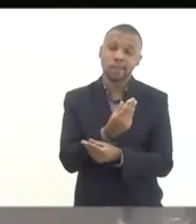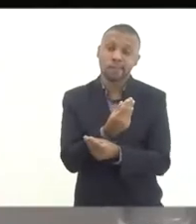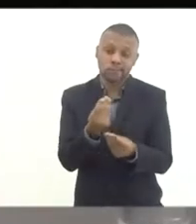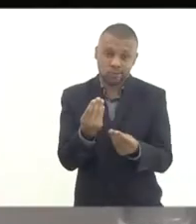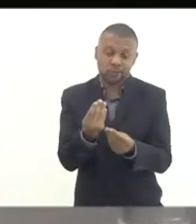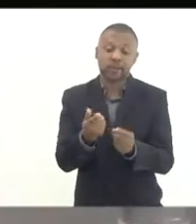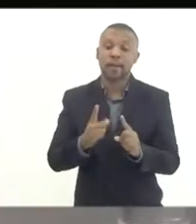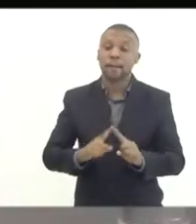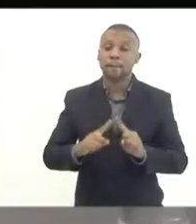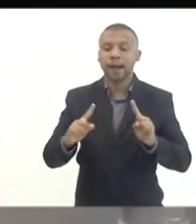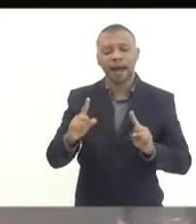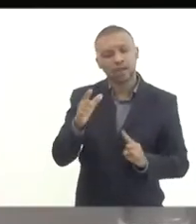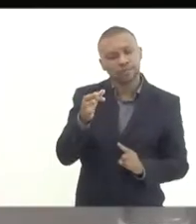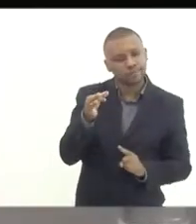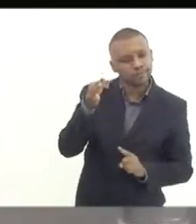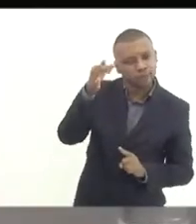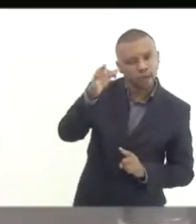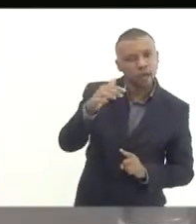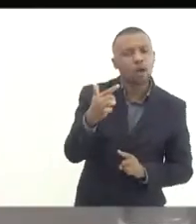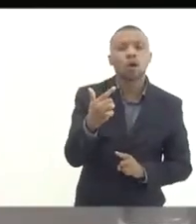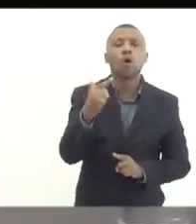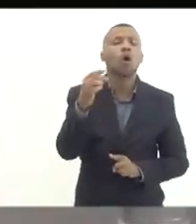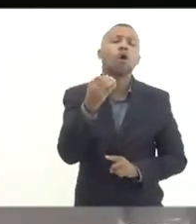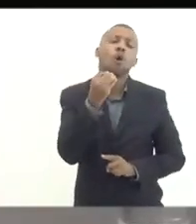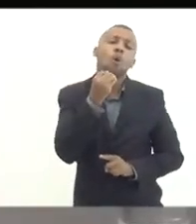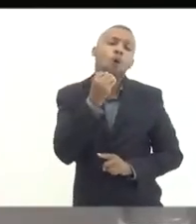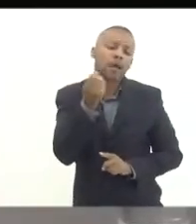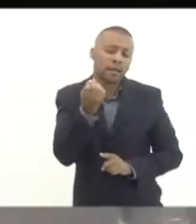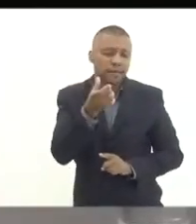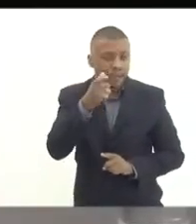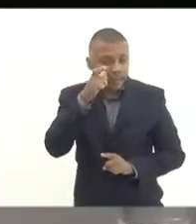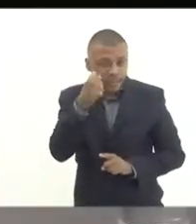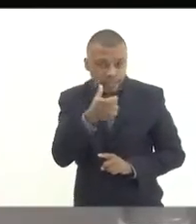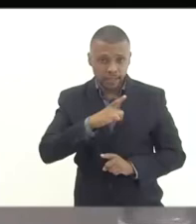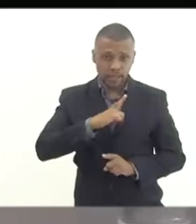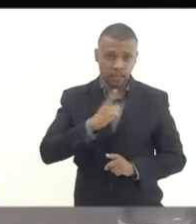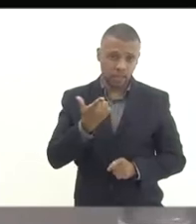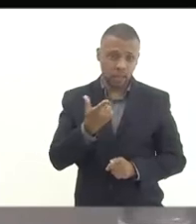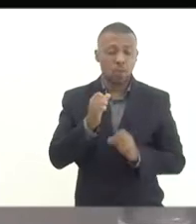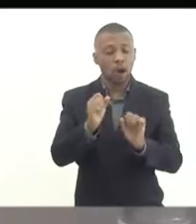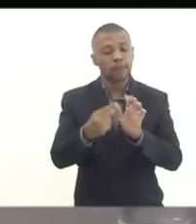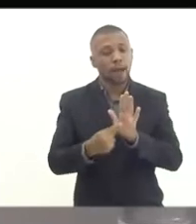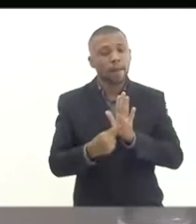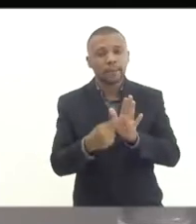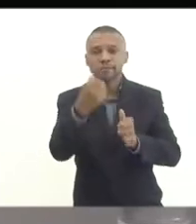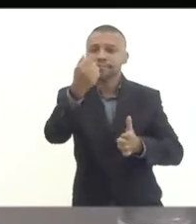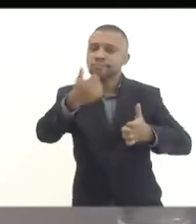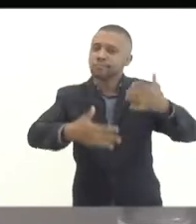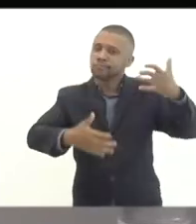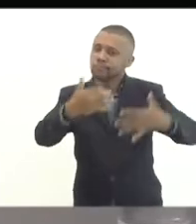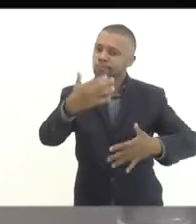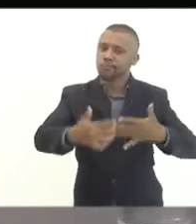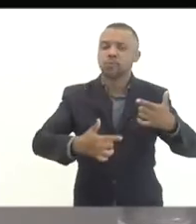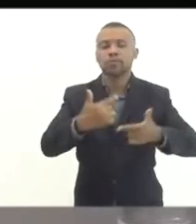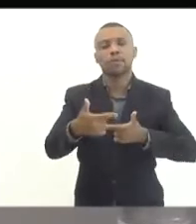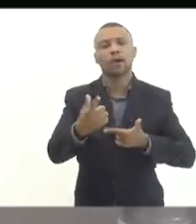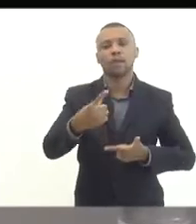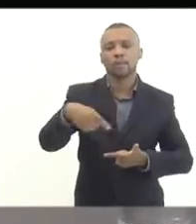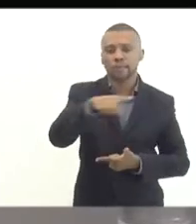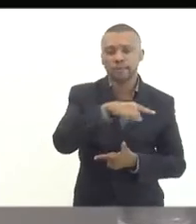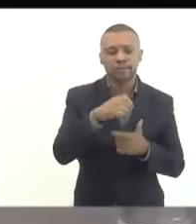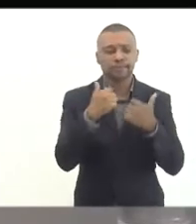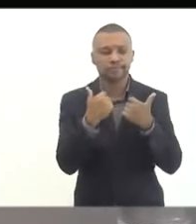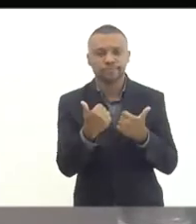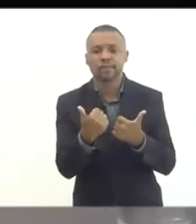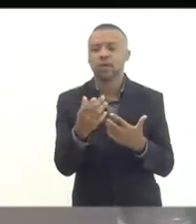a gente pode em outro oportunidades quem tiver interesse Já Está apresentando o trabalho para vocês ok tô